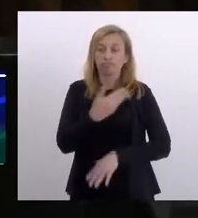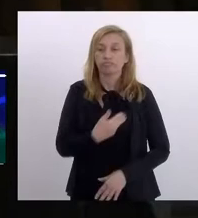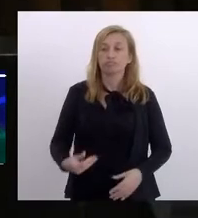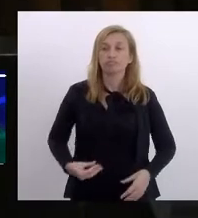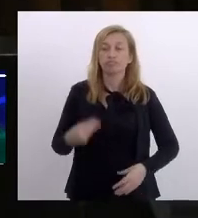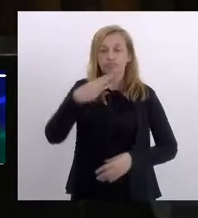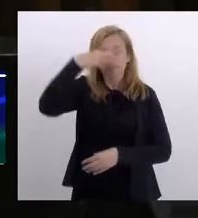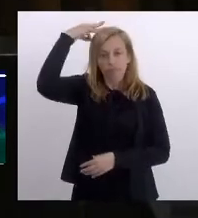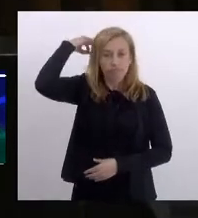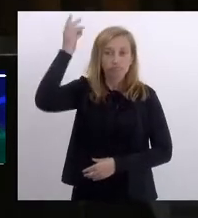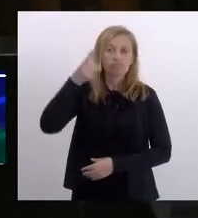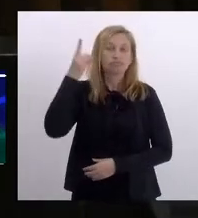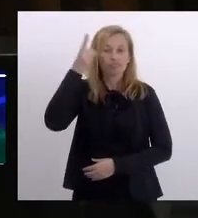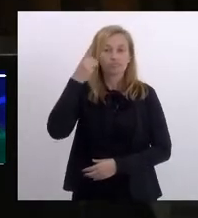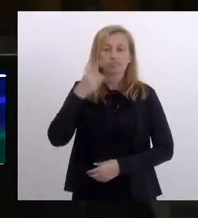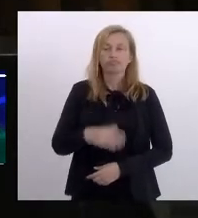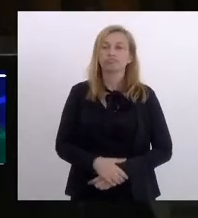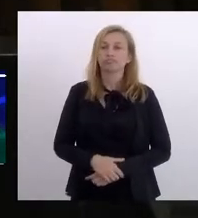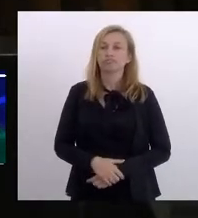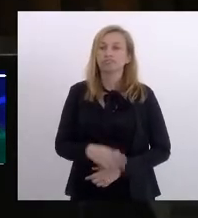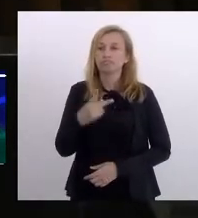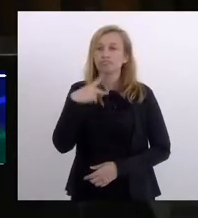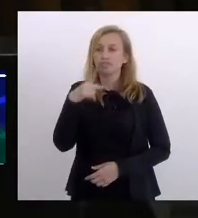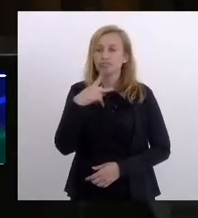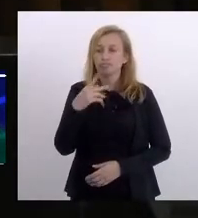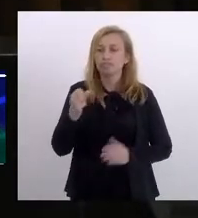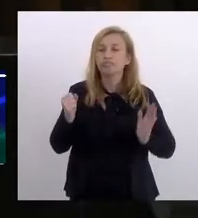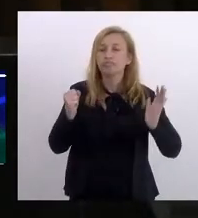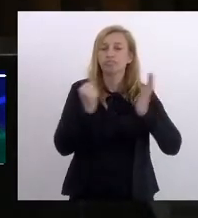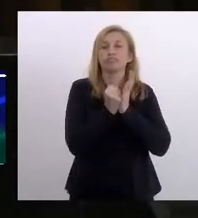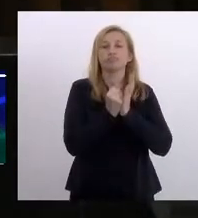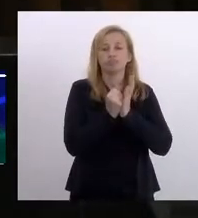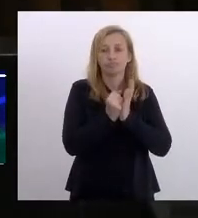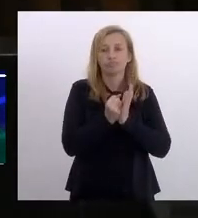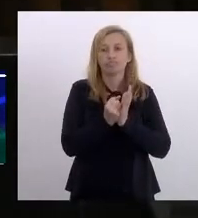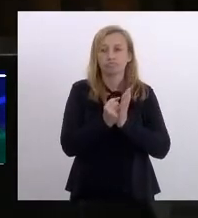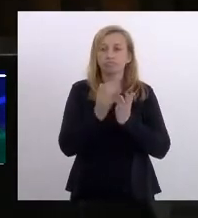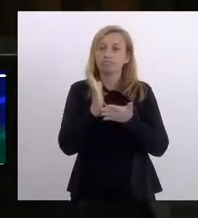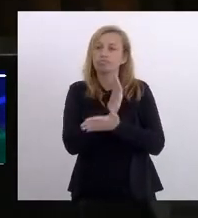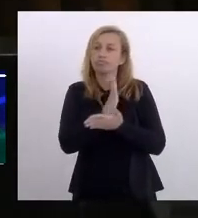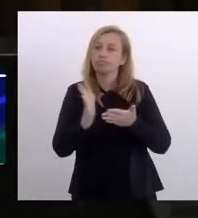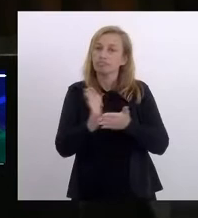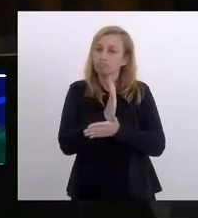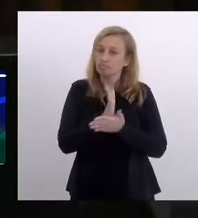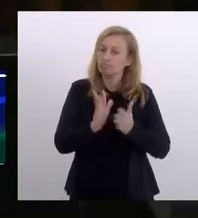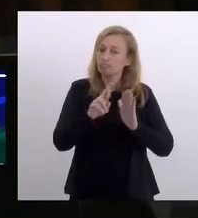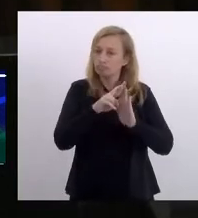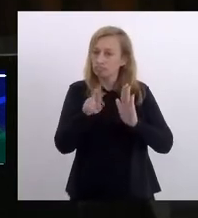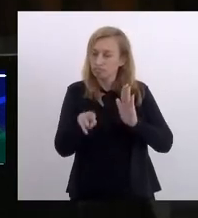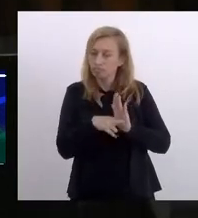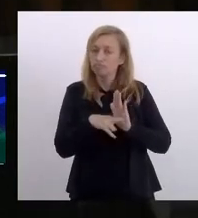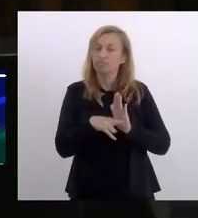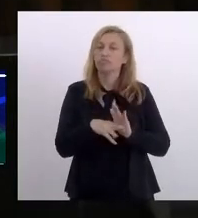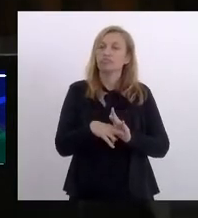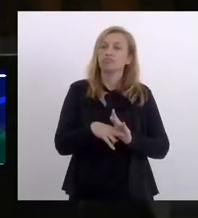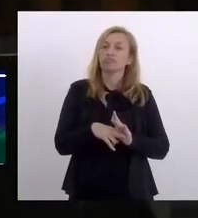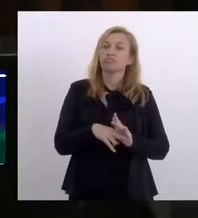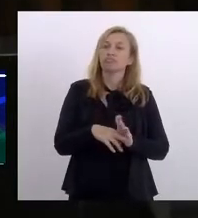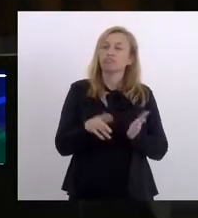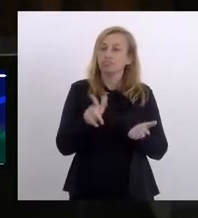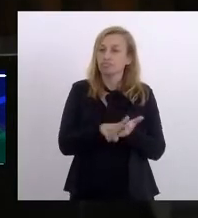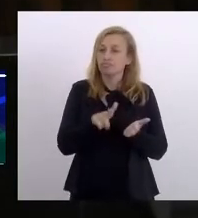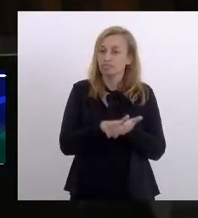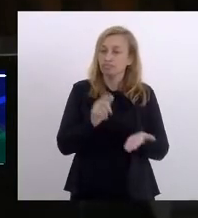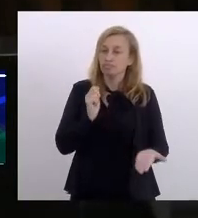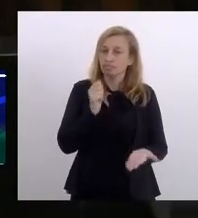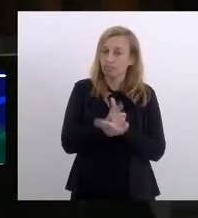deputado Márcio Pacheco, falava do impacto de determinadas medidas sobre a folha de